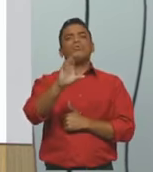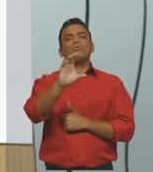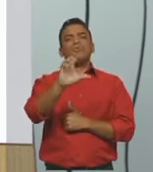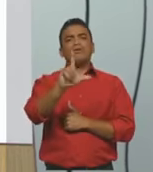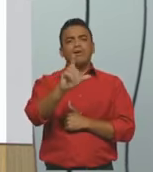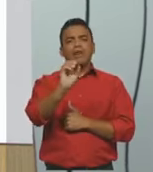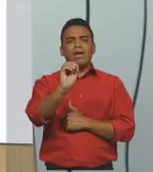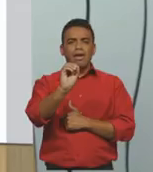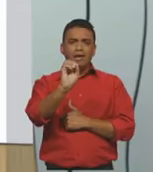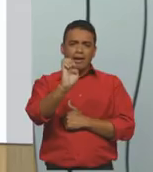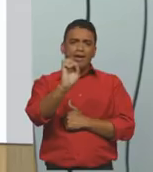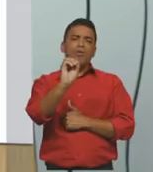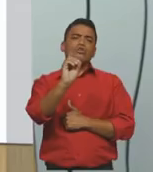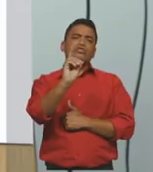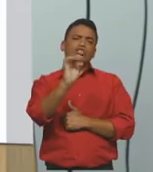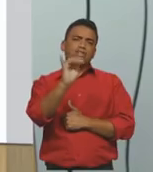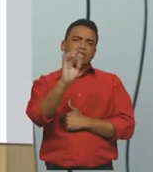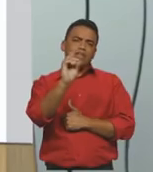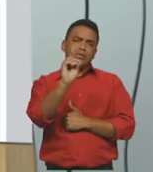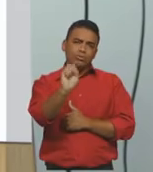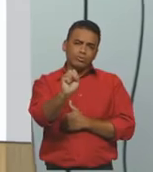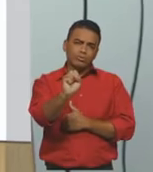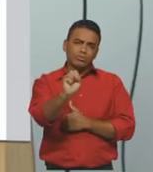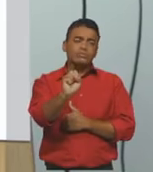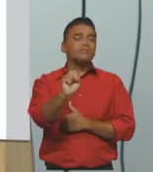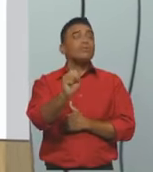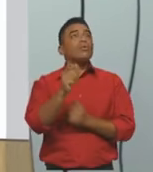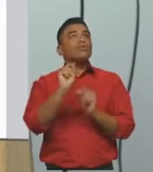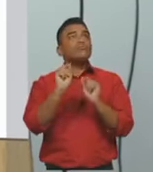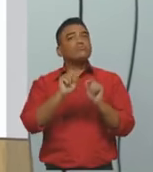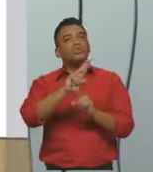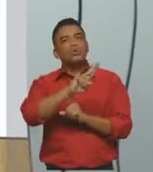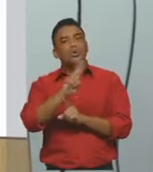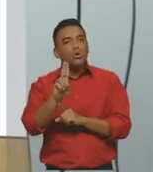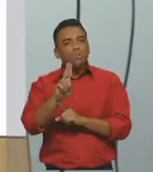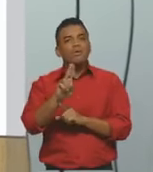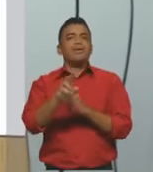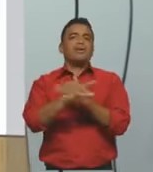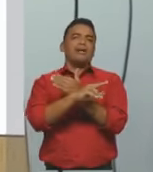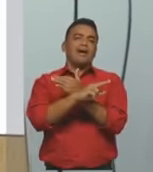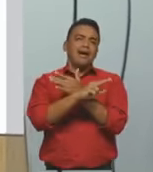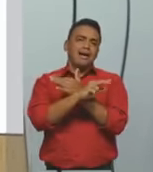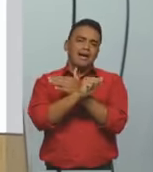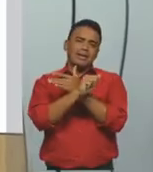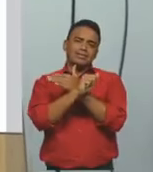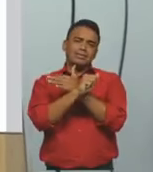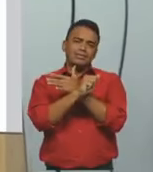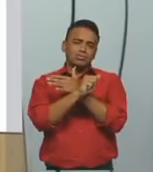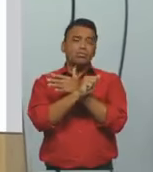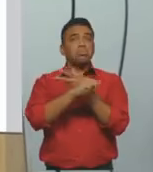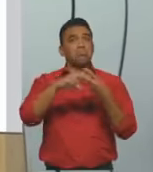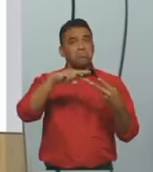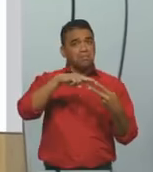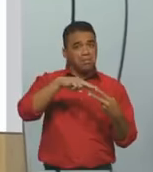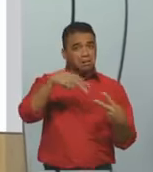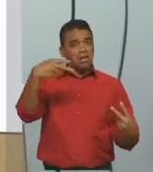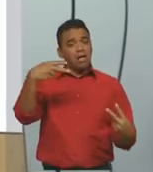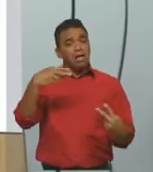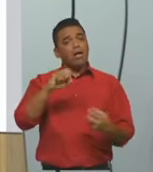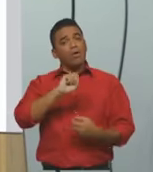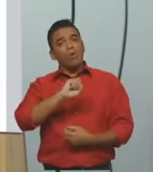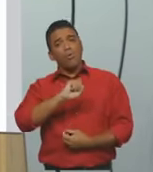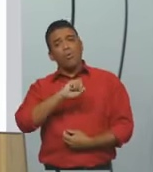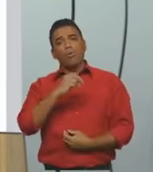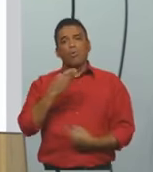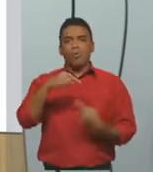de nucleotídeos, nós então chamamos de um ácido nucleico, que pode ser um DNA ou um RNA.